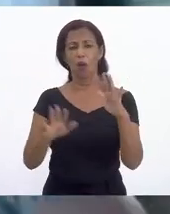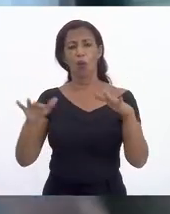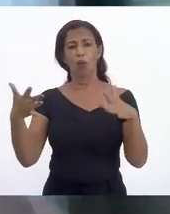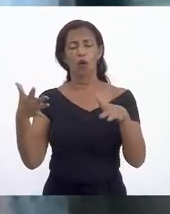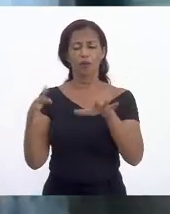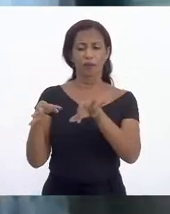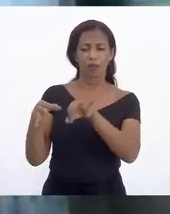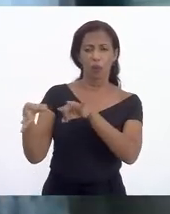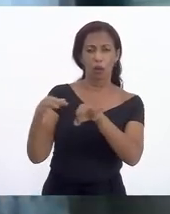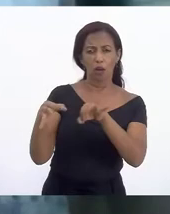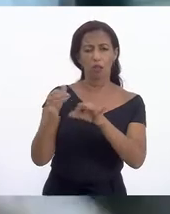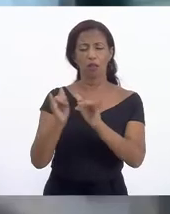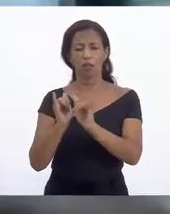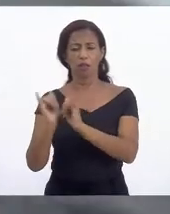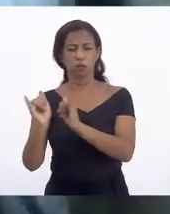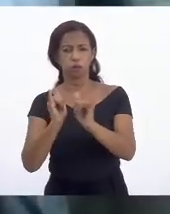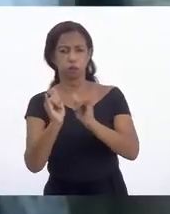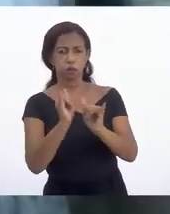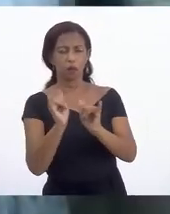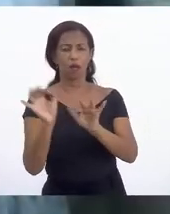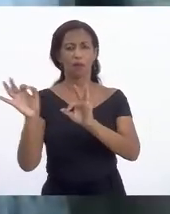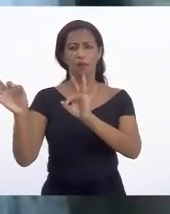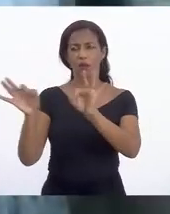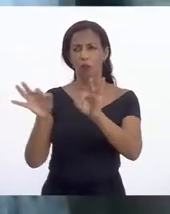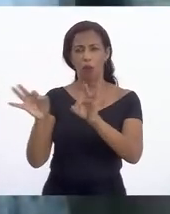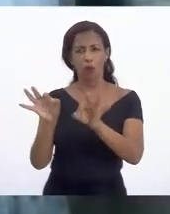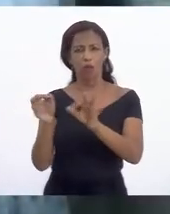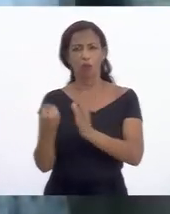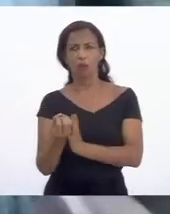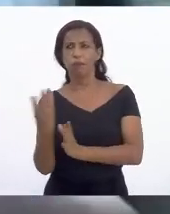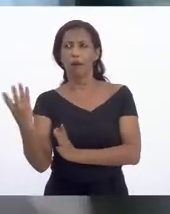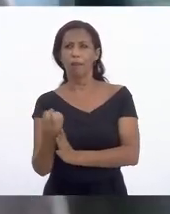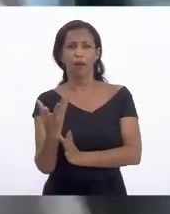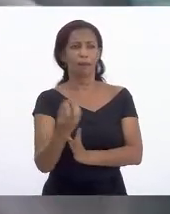os dados, organiza a demanda,